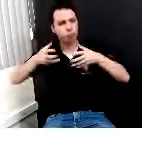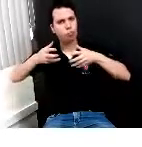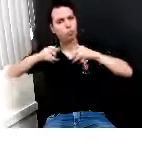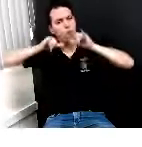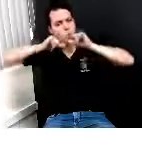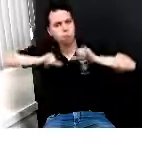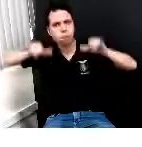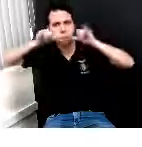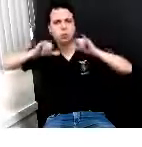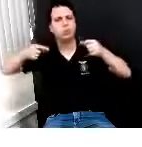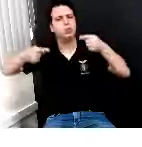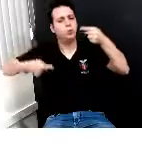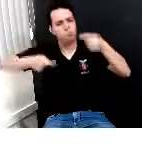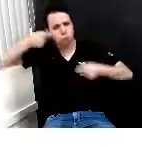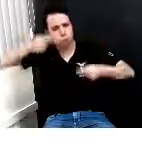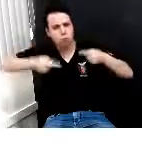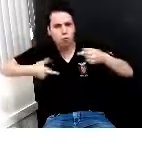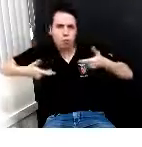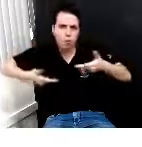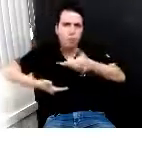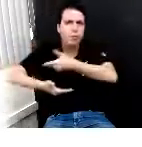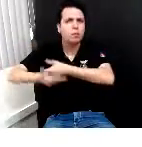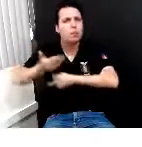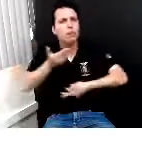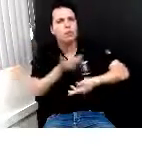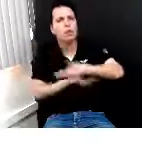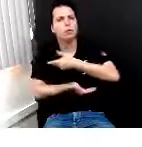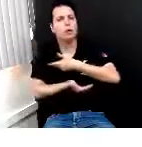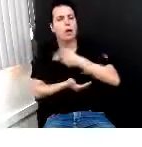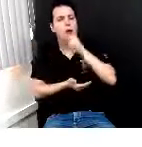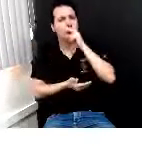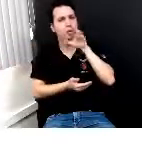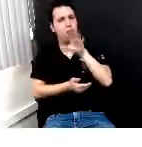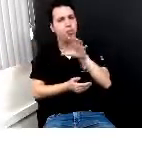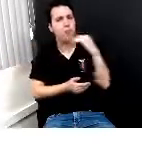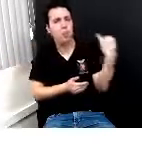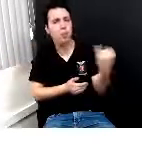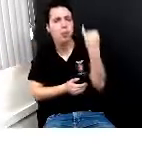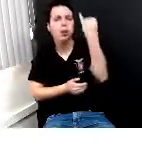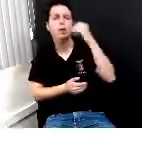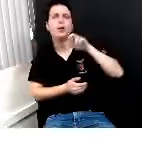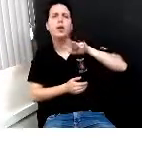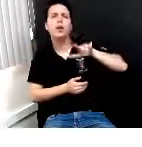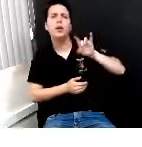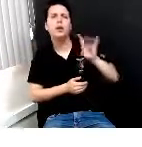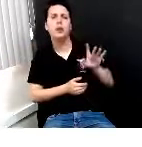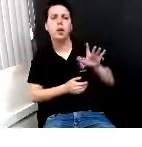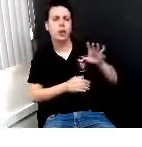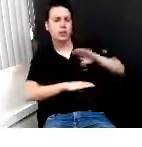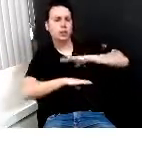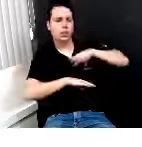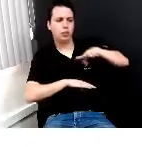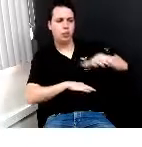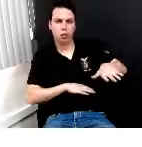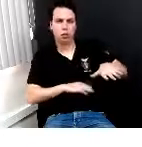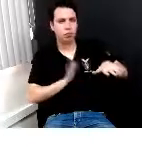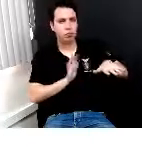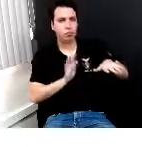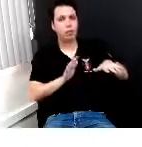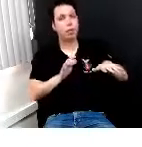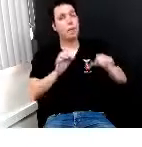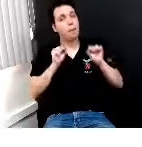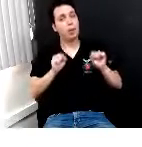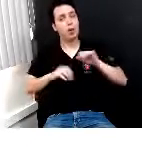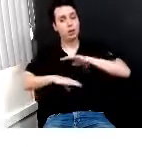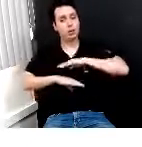se debater essa questão. Né? Eu acho que isso é muito válido, não apenas para essa situação, vale para a questão, por exemplo, da